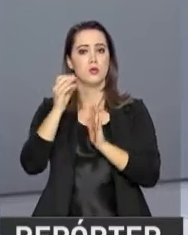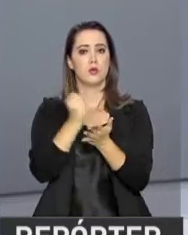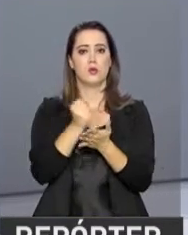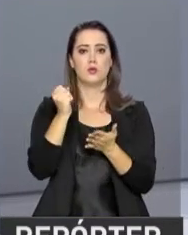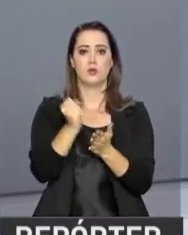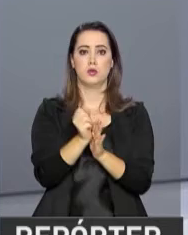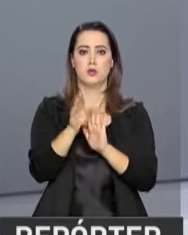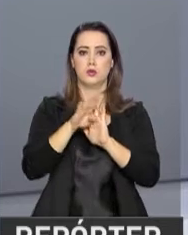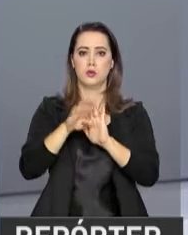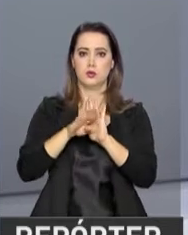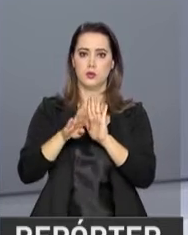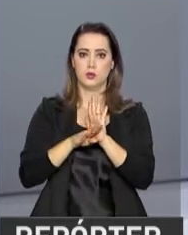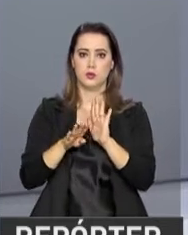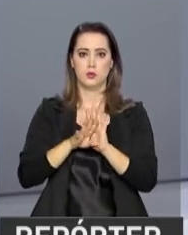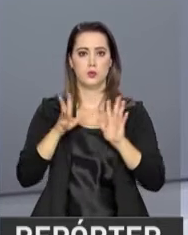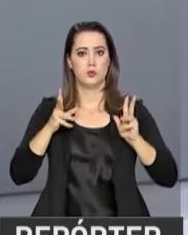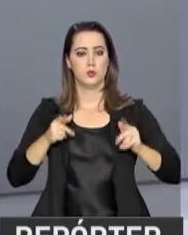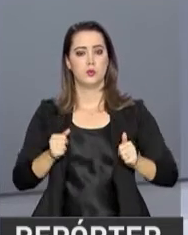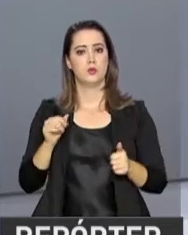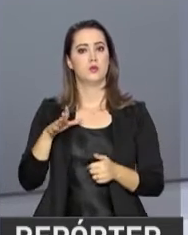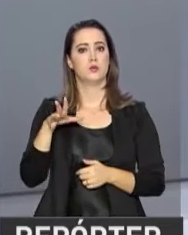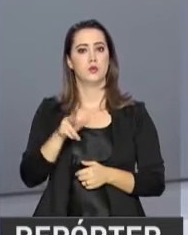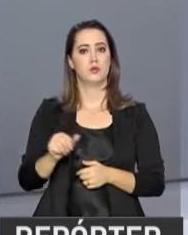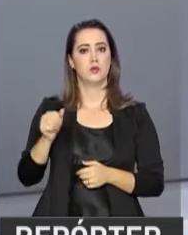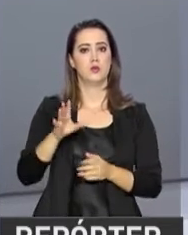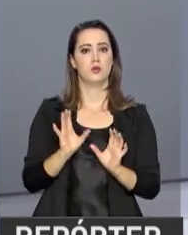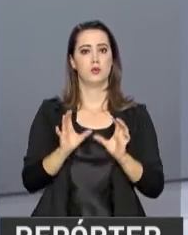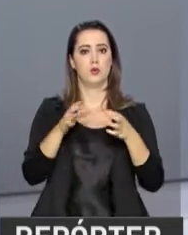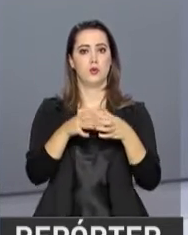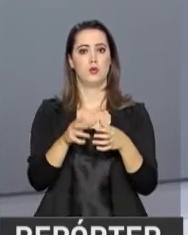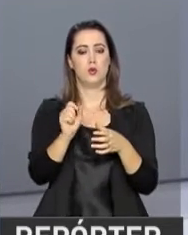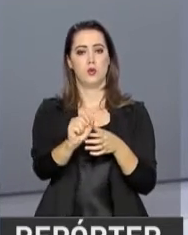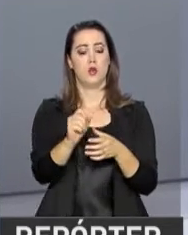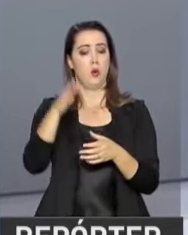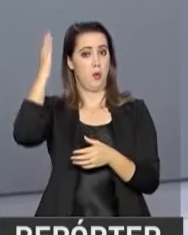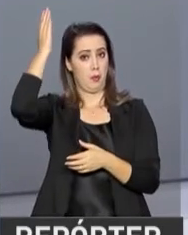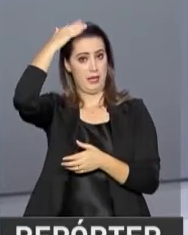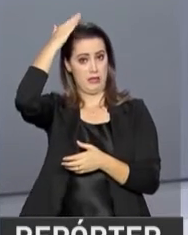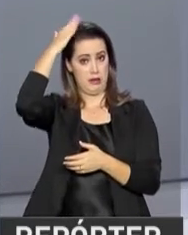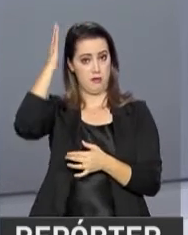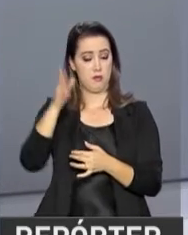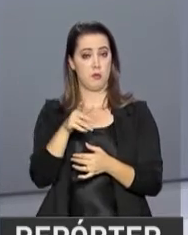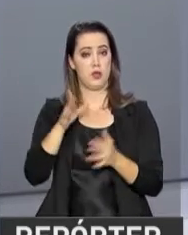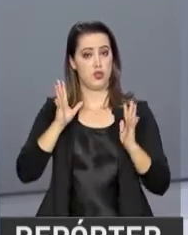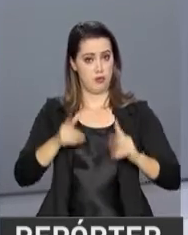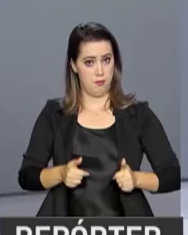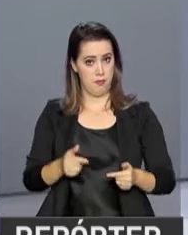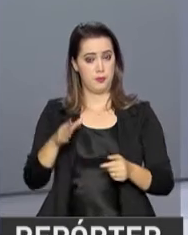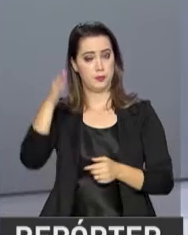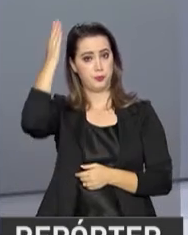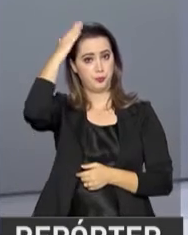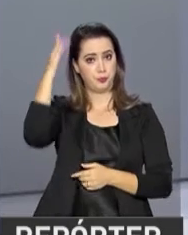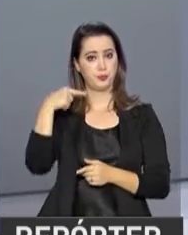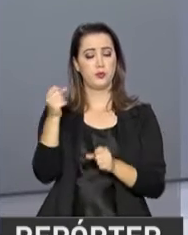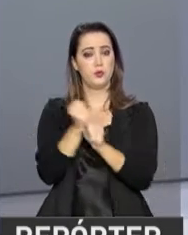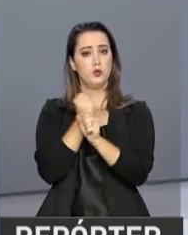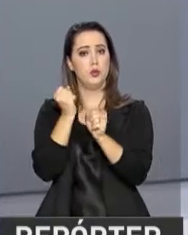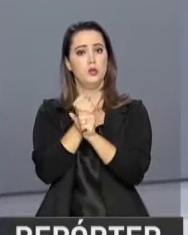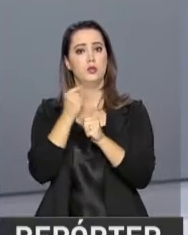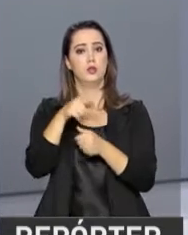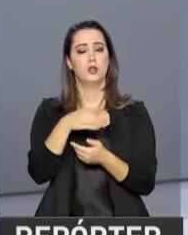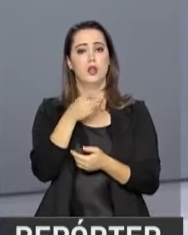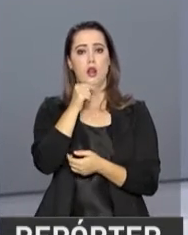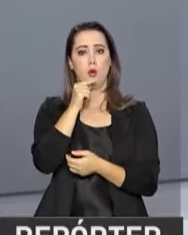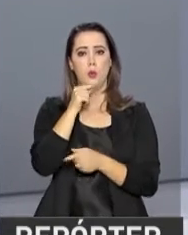do programa saneamento para todos com a companhia de saneamento do paraná o projeto financia empreendimentos relacionados ao abastecimento